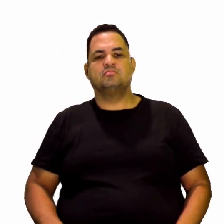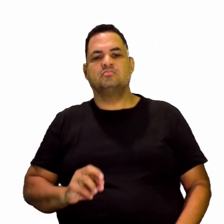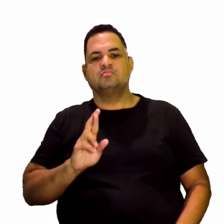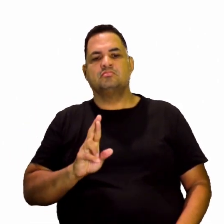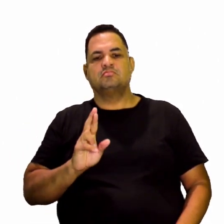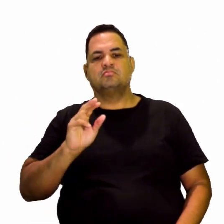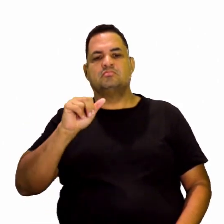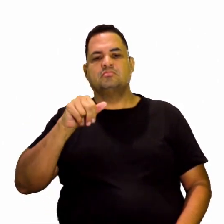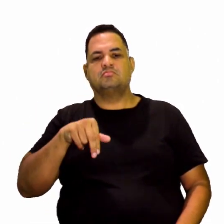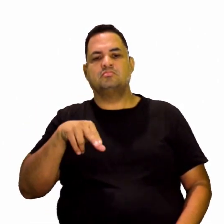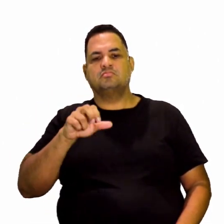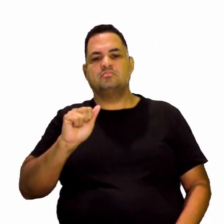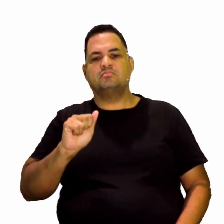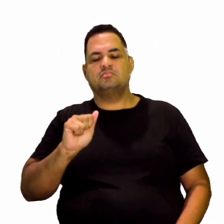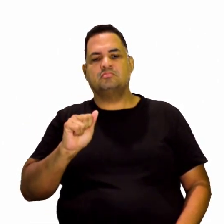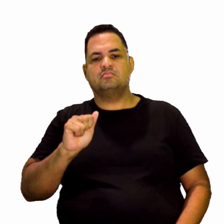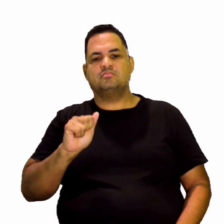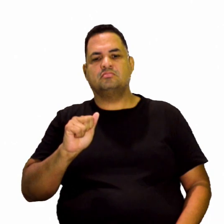o RNA